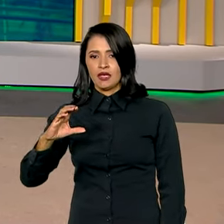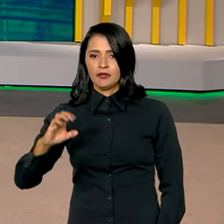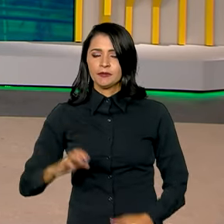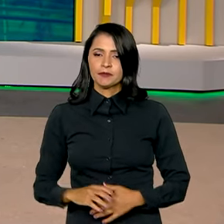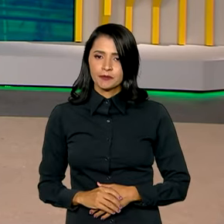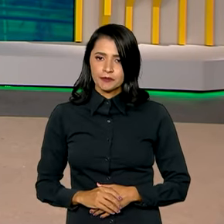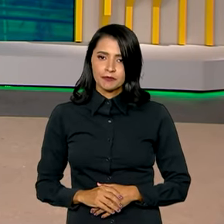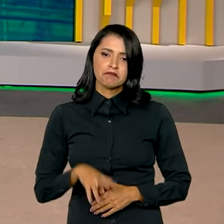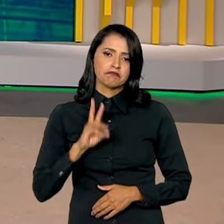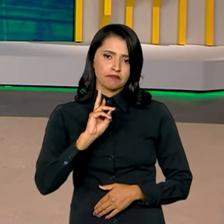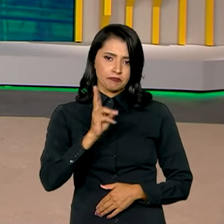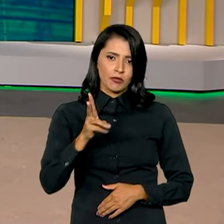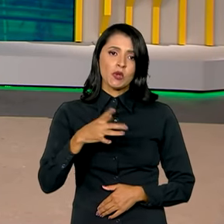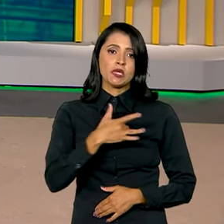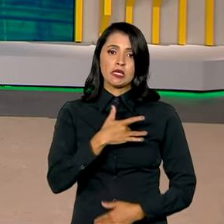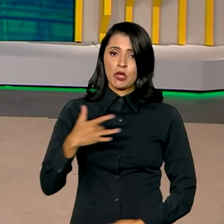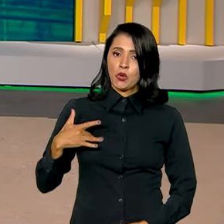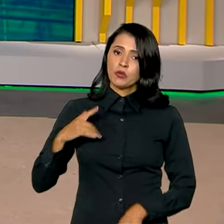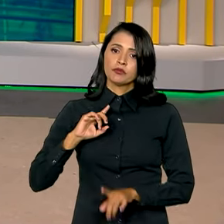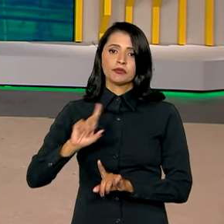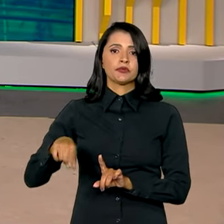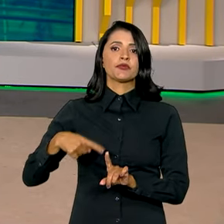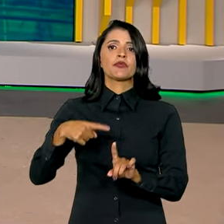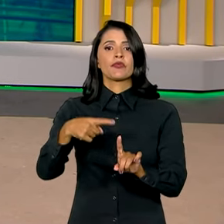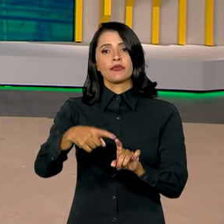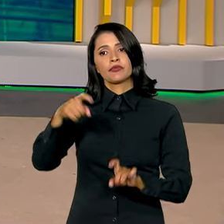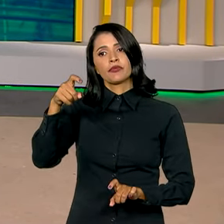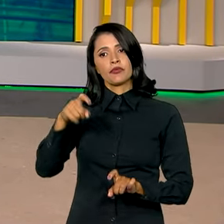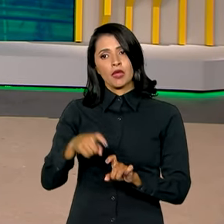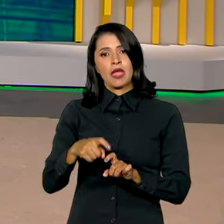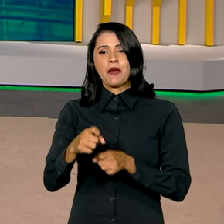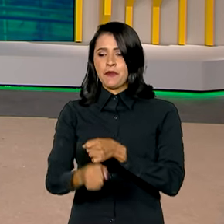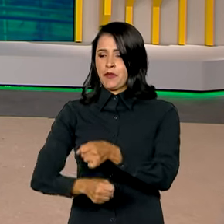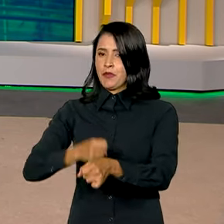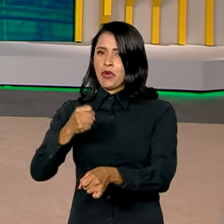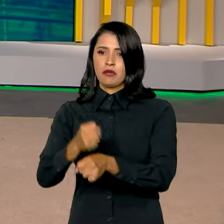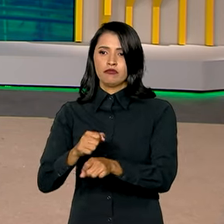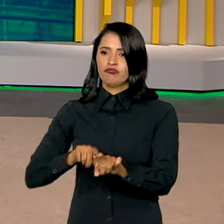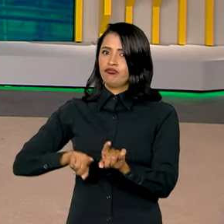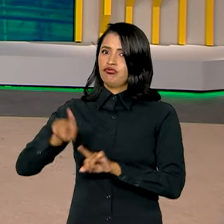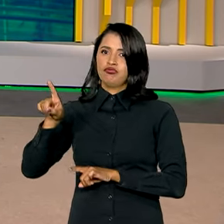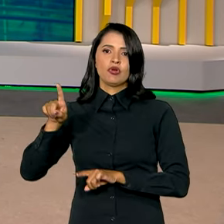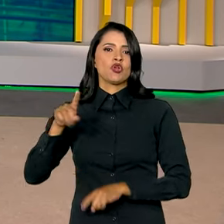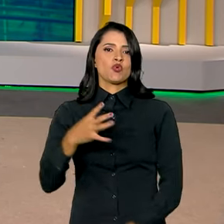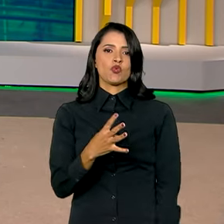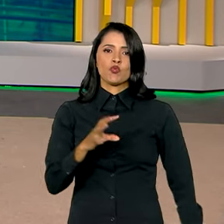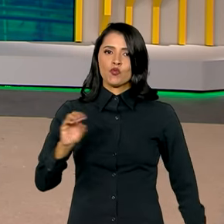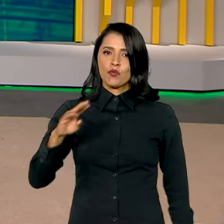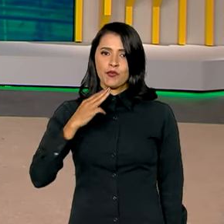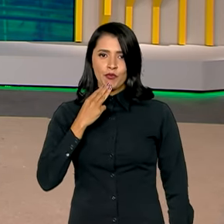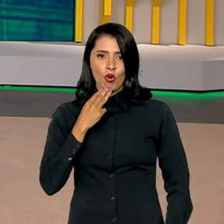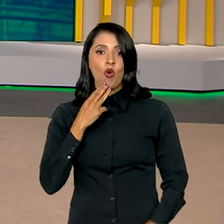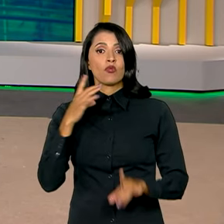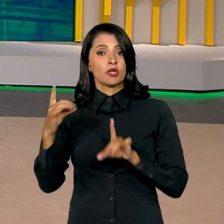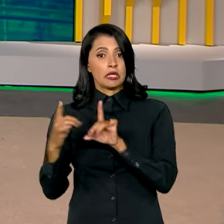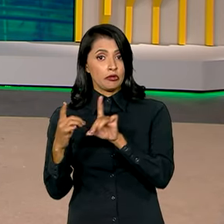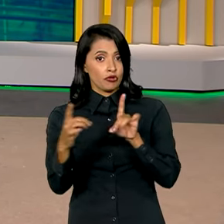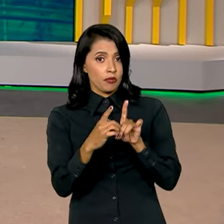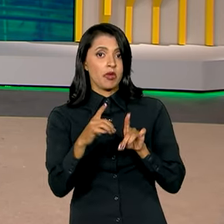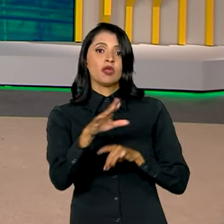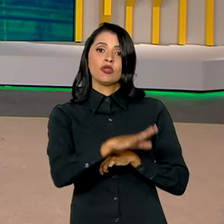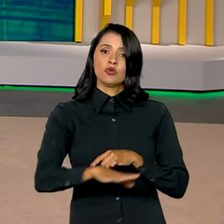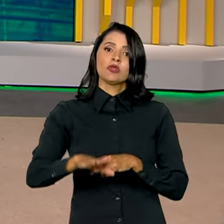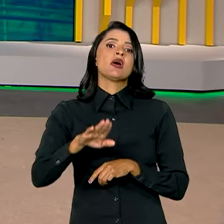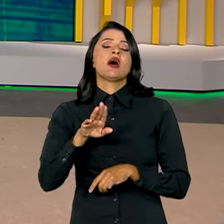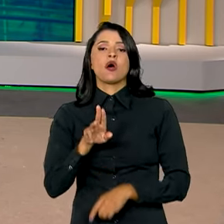Falando ainda de saúde, o Mais Médicos ultrapassou no ano passado a marca de 400 milhões de atendimentos na atenção